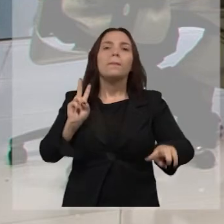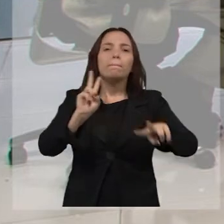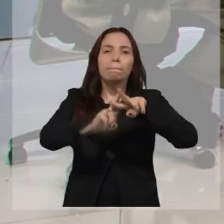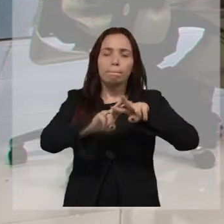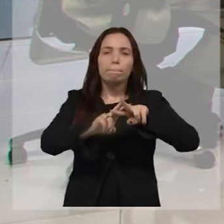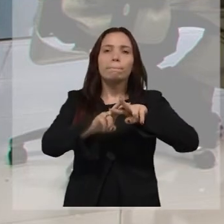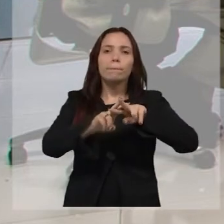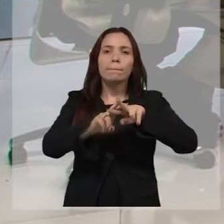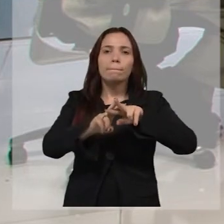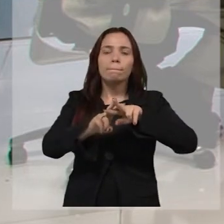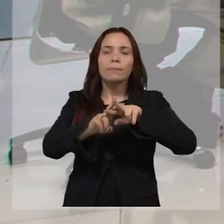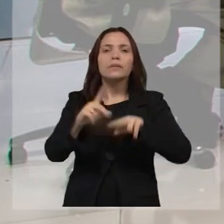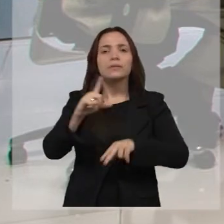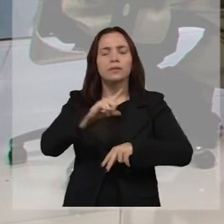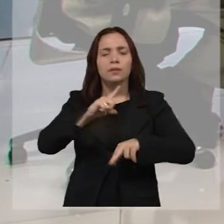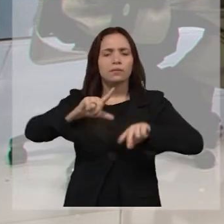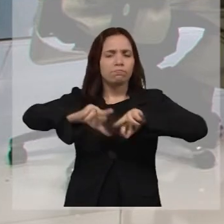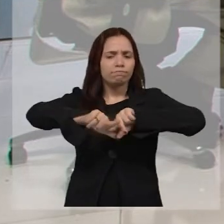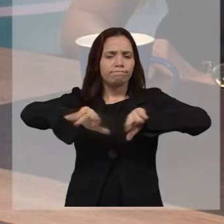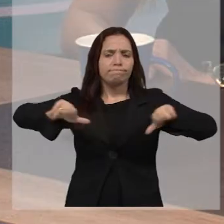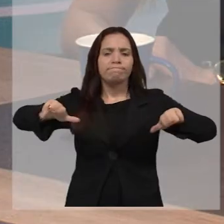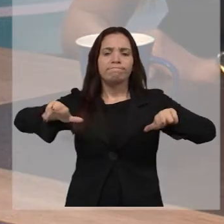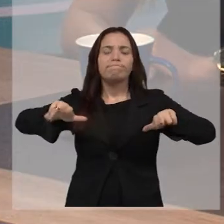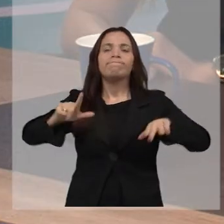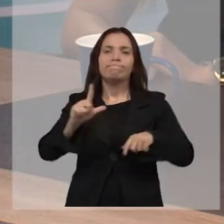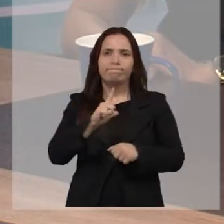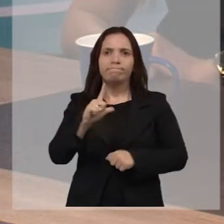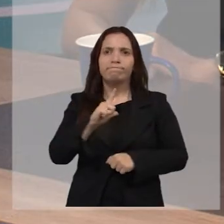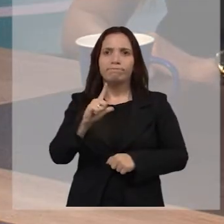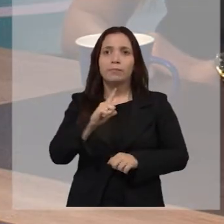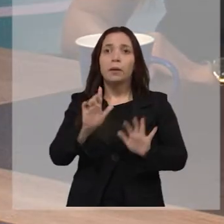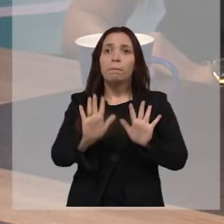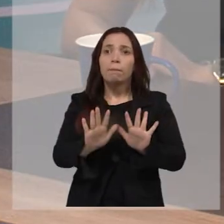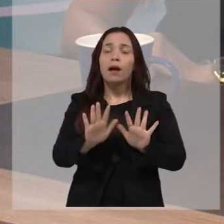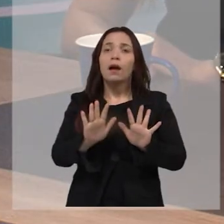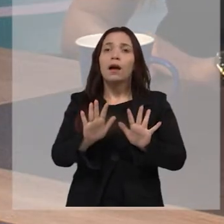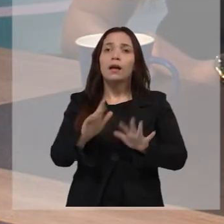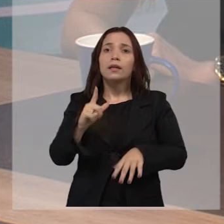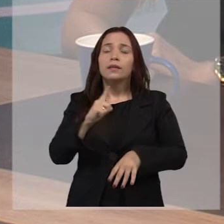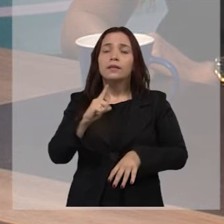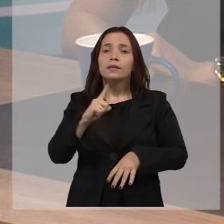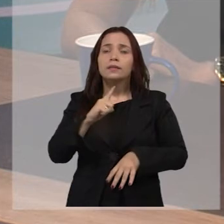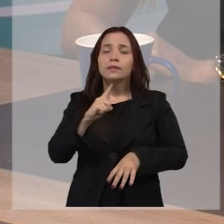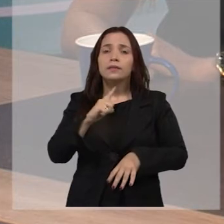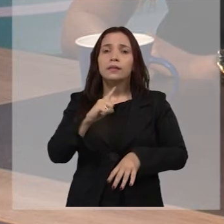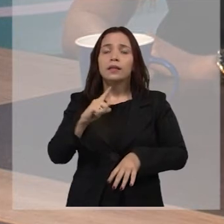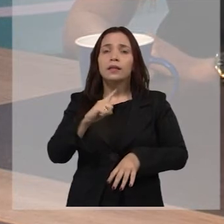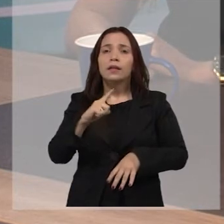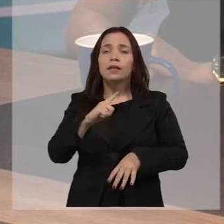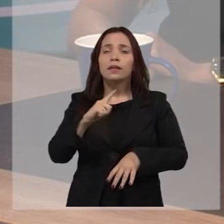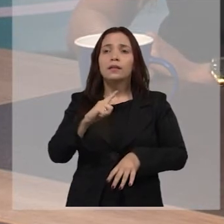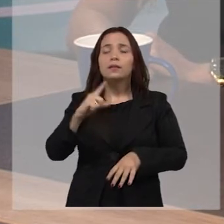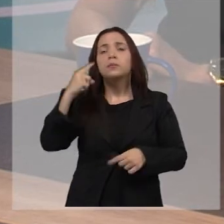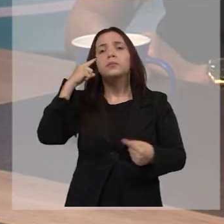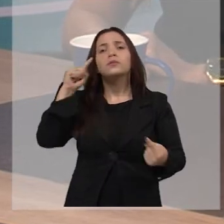os prisioneiros, eles têm uma diversidade muito grande, né? Mas tem pelo menos uma linha